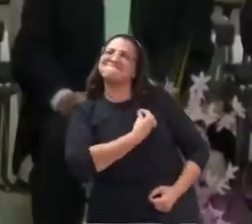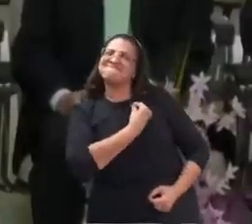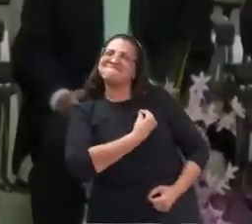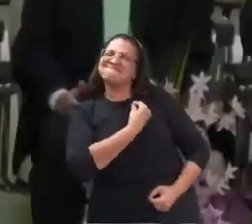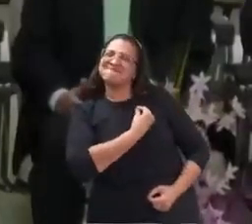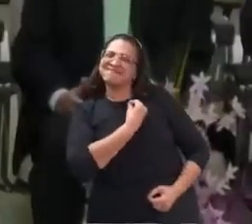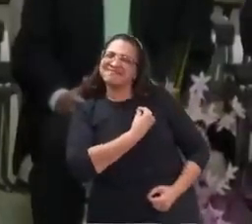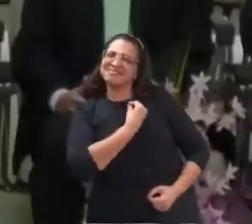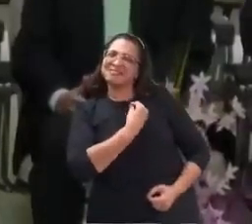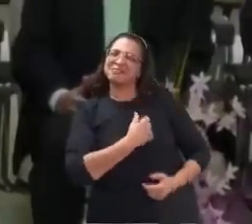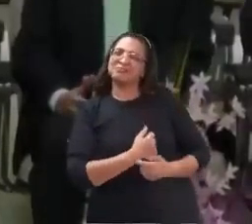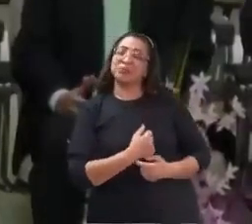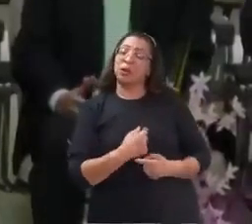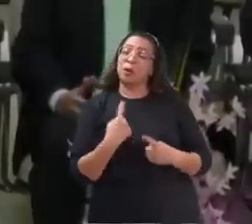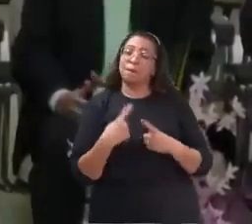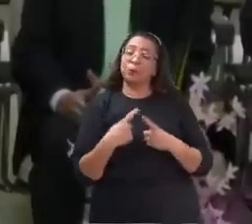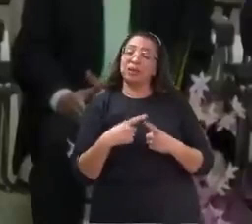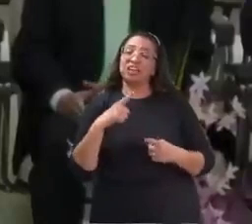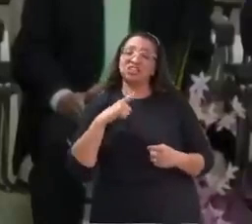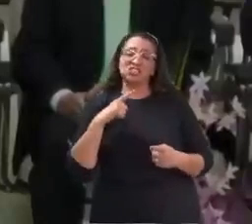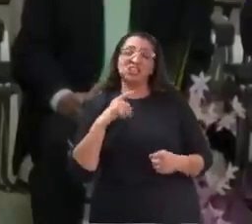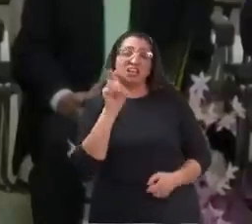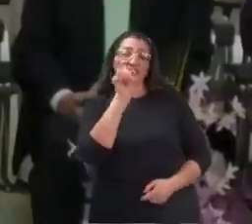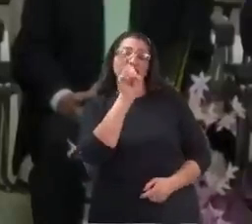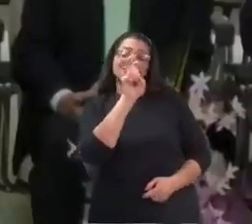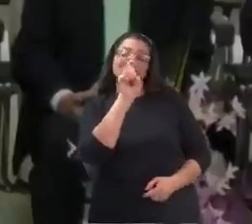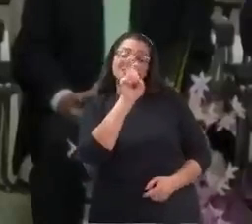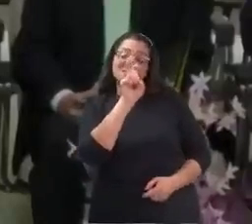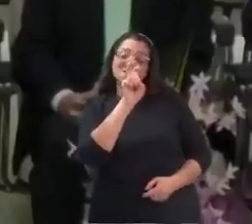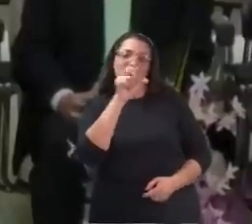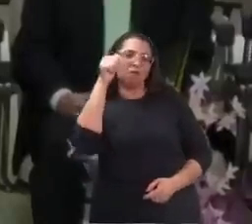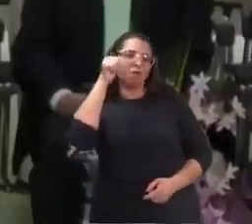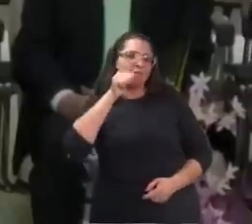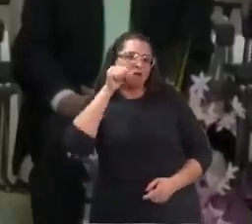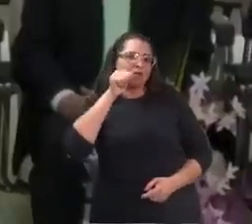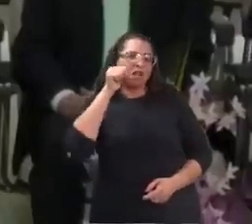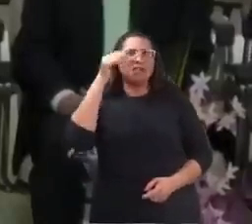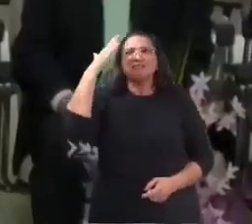por causa de 5 mulheres que entenderam o propósito de Deus,